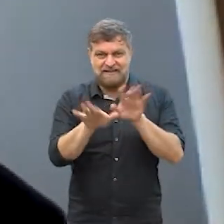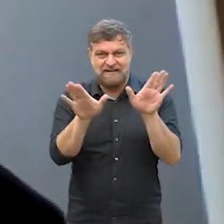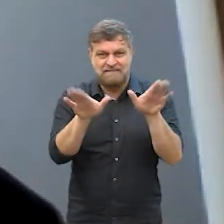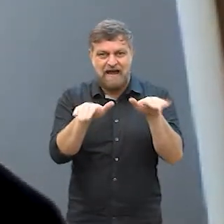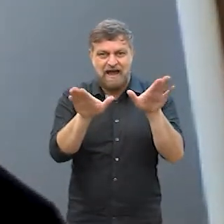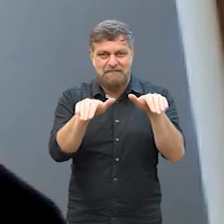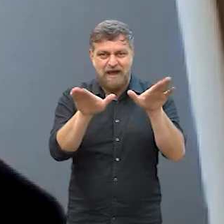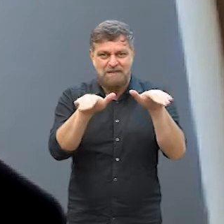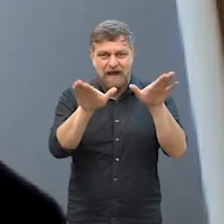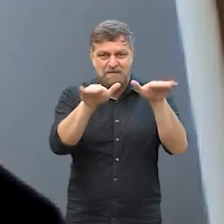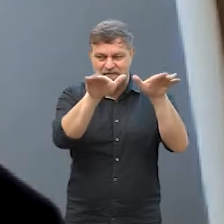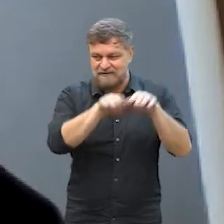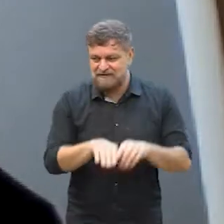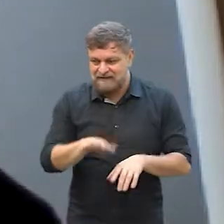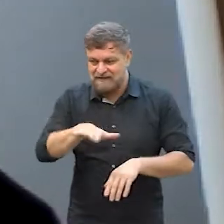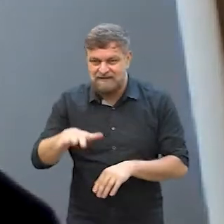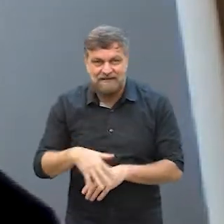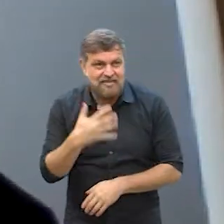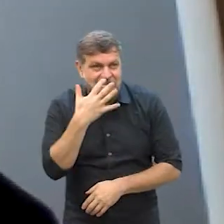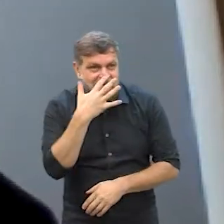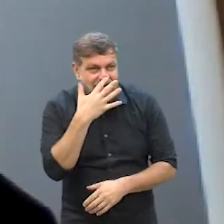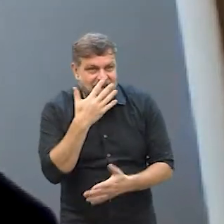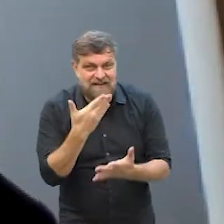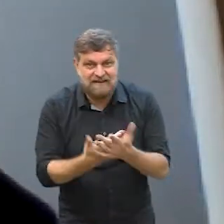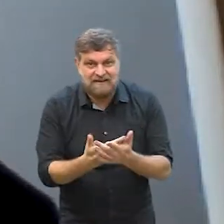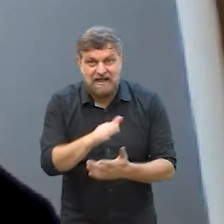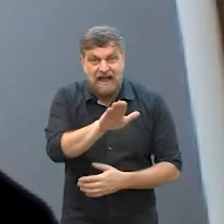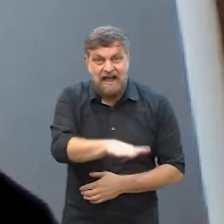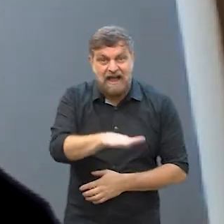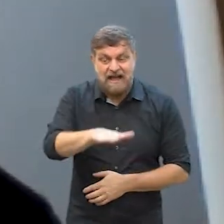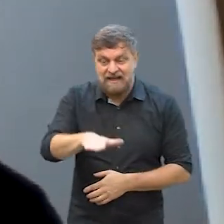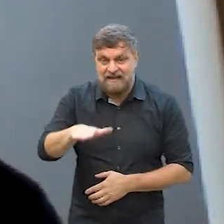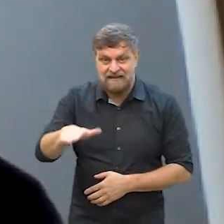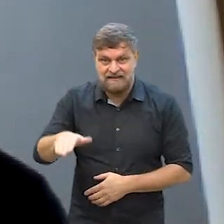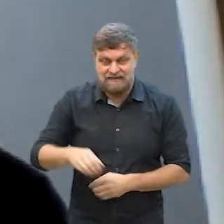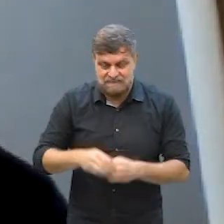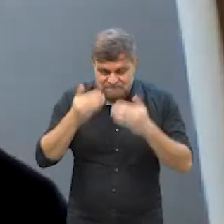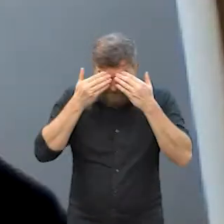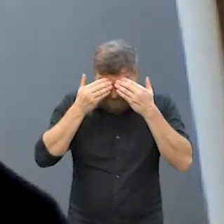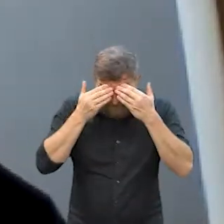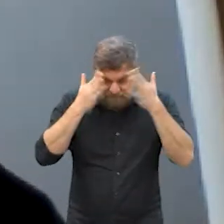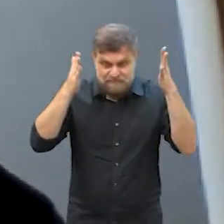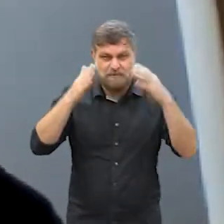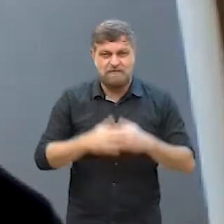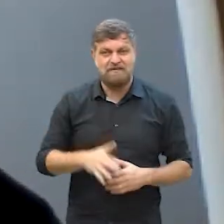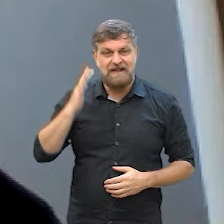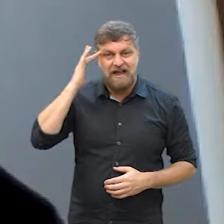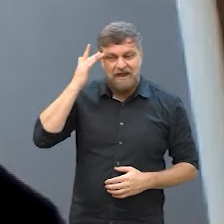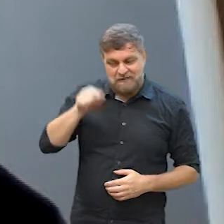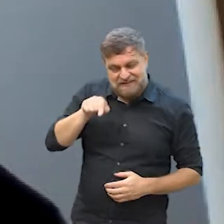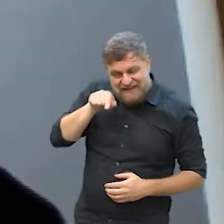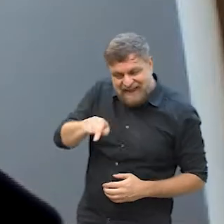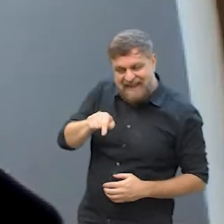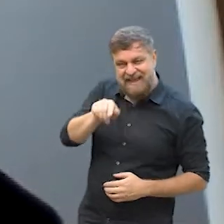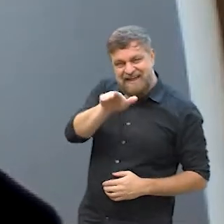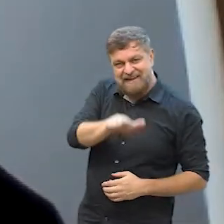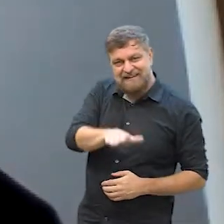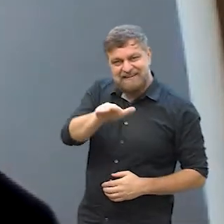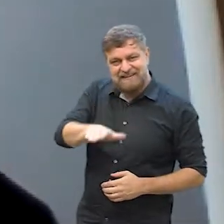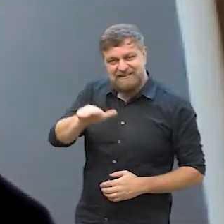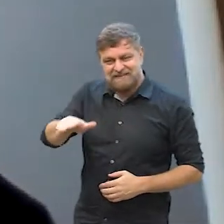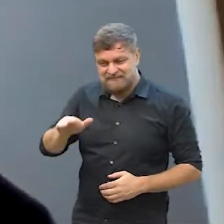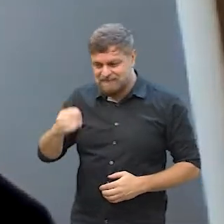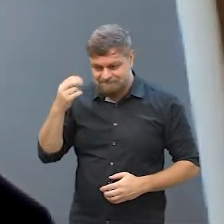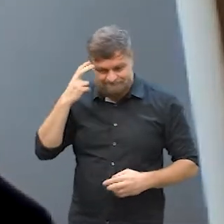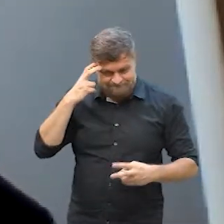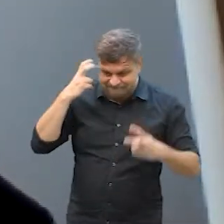e muitos outros. E eles ficam maravilhados com isso, porque a criança acho que é um ser